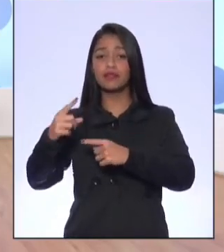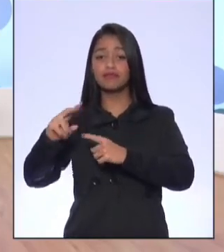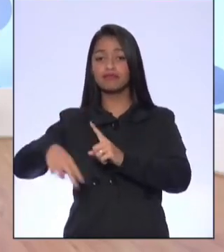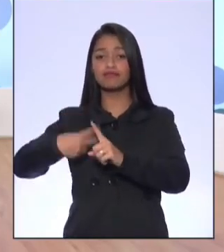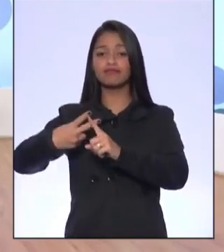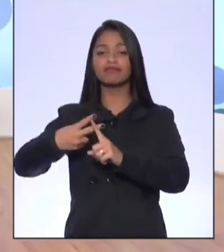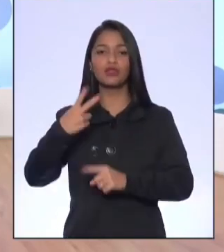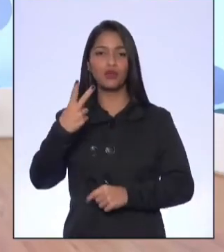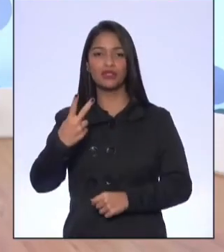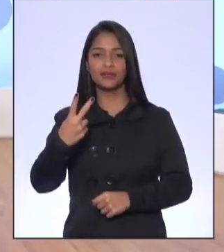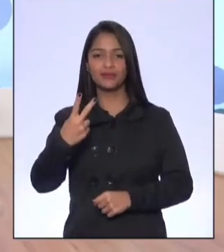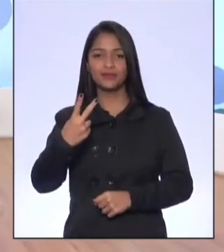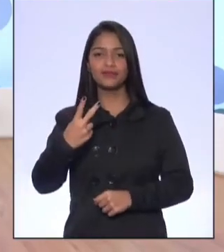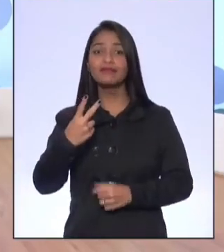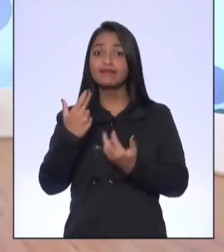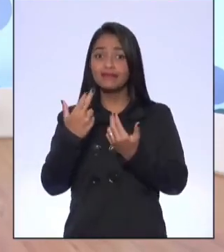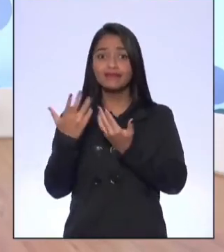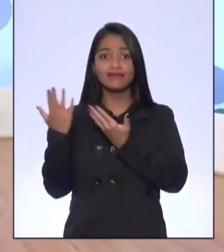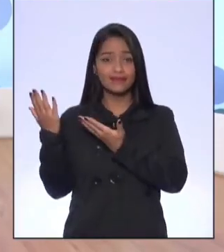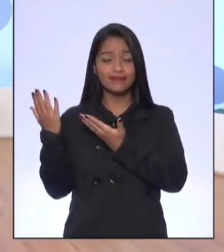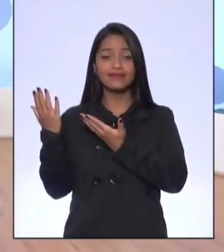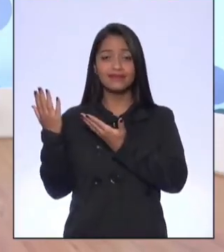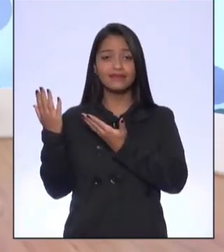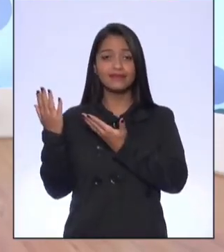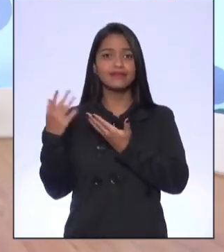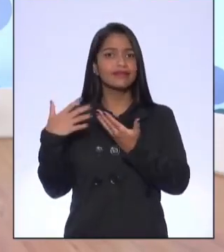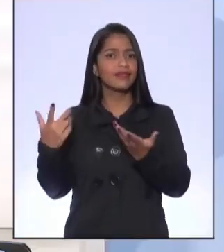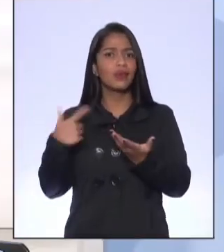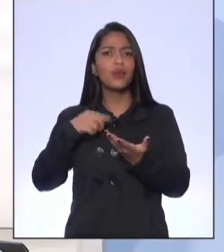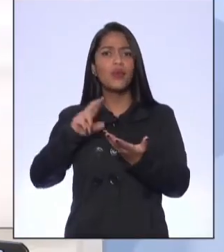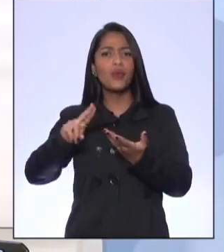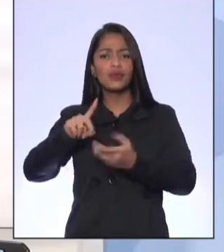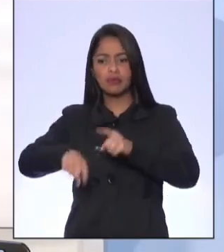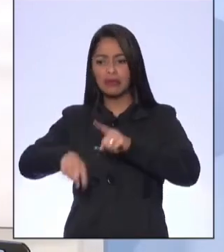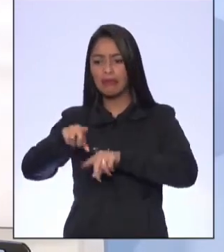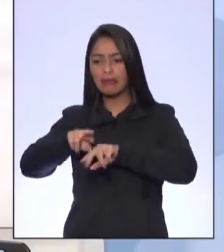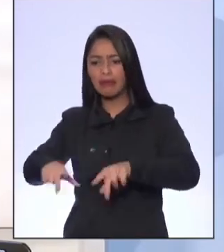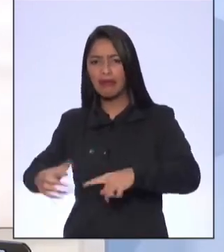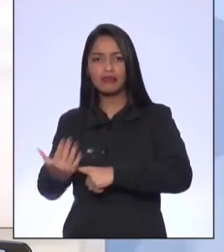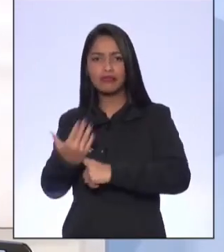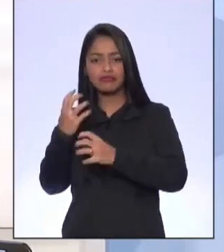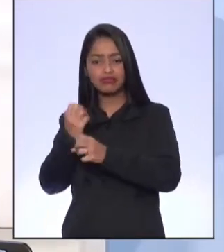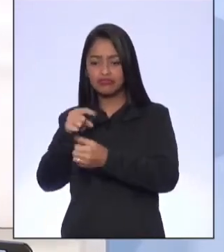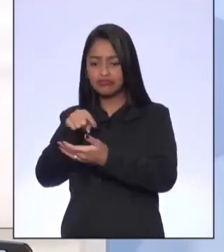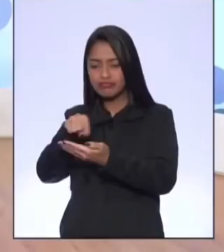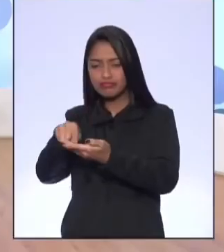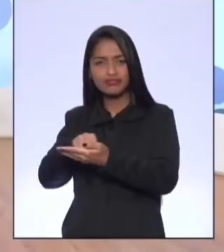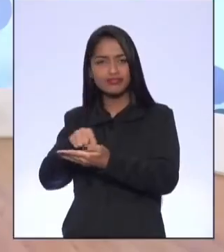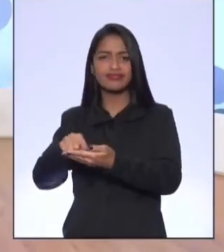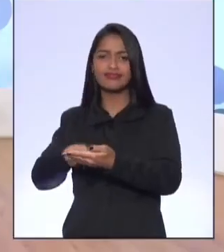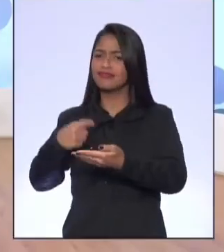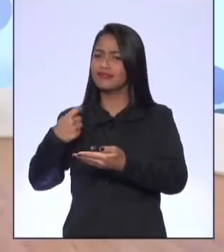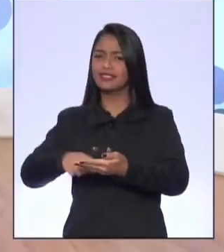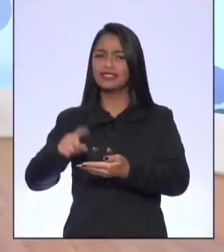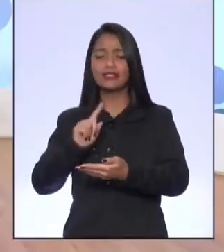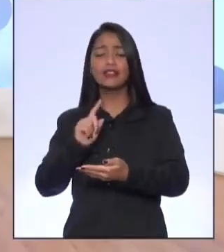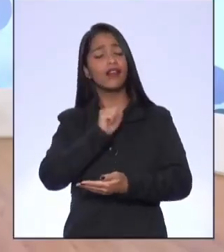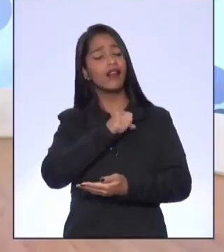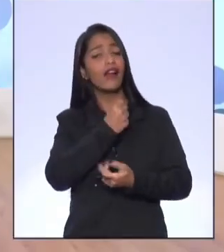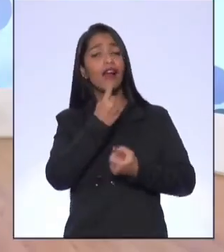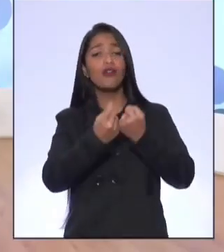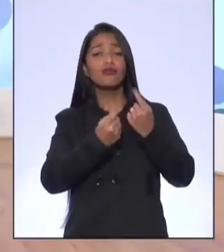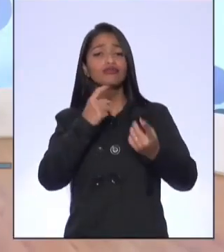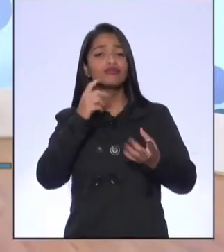mesmo, como a gente fez aqui, né? Muito bom. Não precisava nem da calculadora, daria para fazer, né? Tem algumas pessoas que simplificam esse raciocínio falando